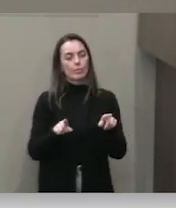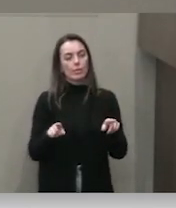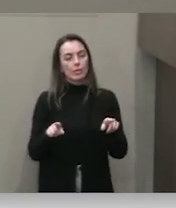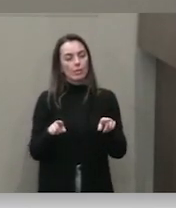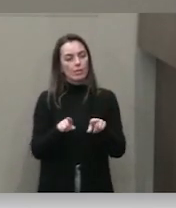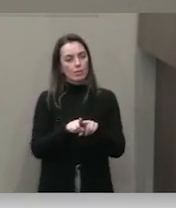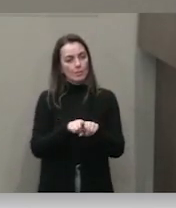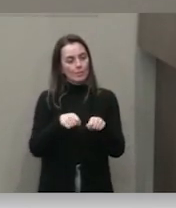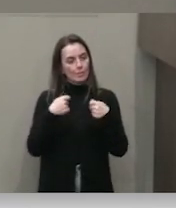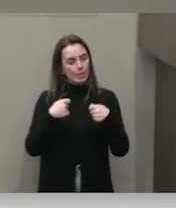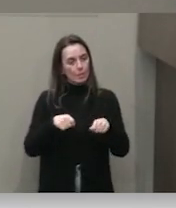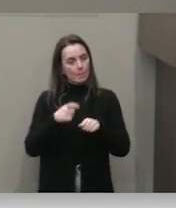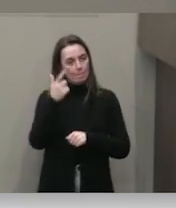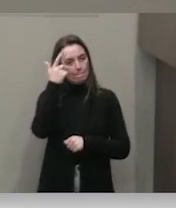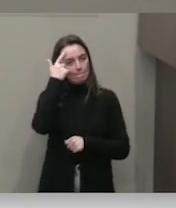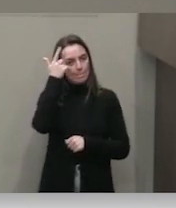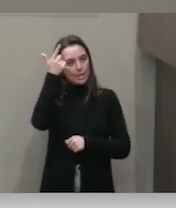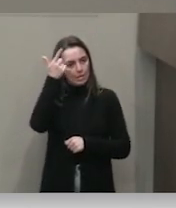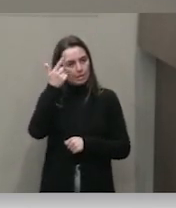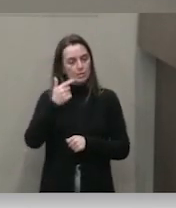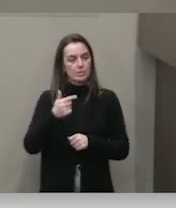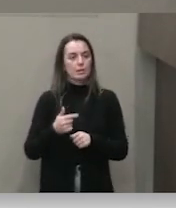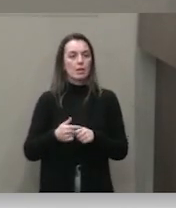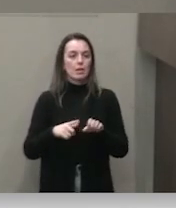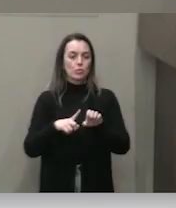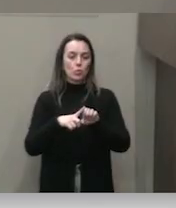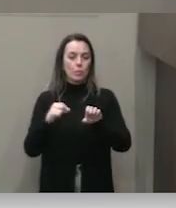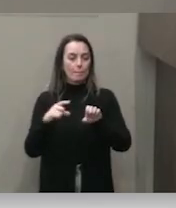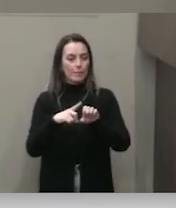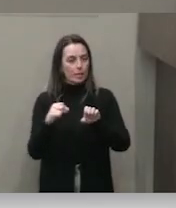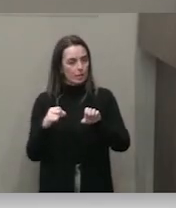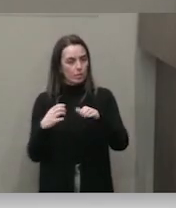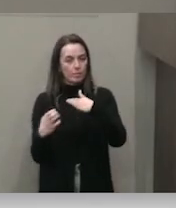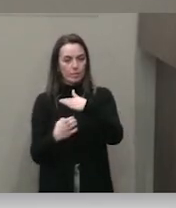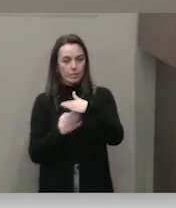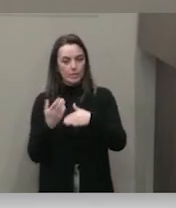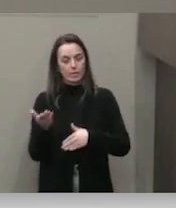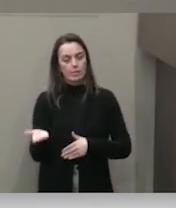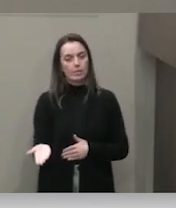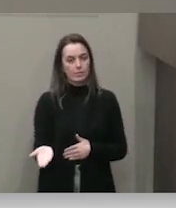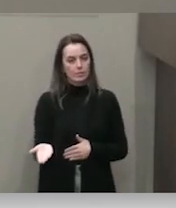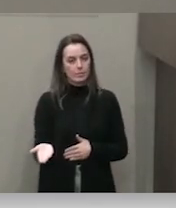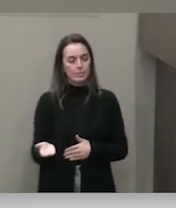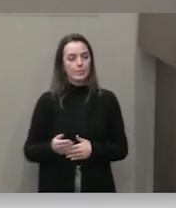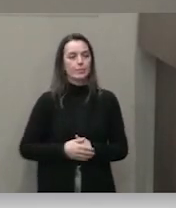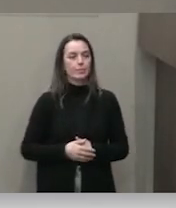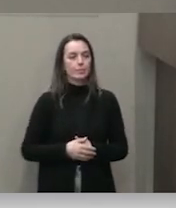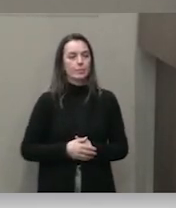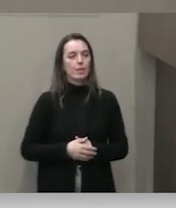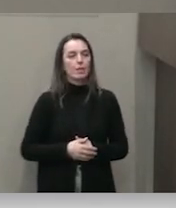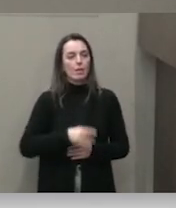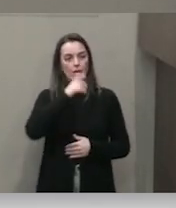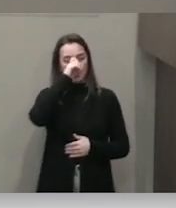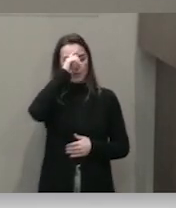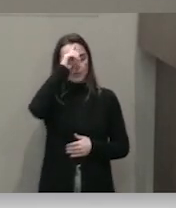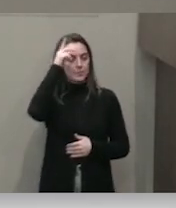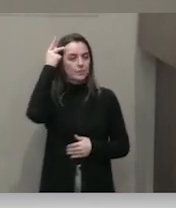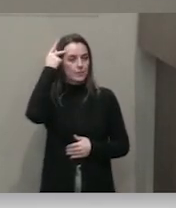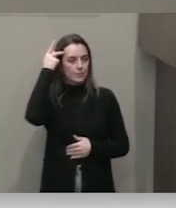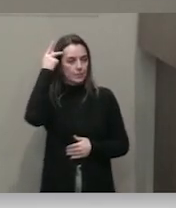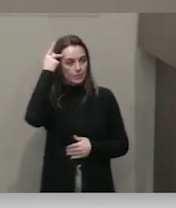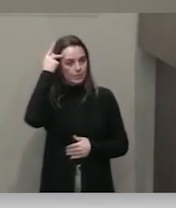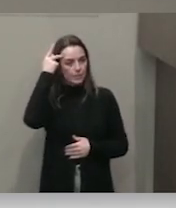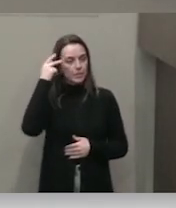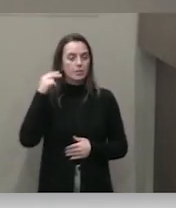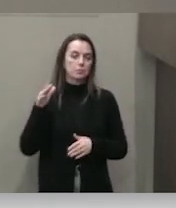empresário. Eu tiro aqui, vereador Ronaldo, um elogio ao Hospital São Vicente de Paulo e